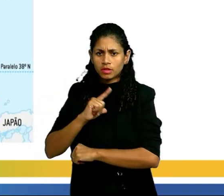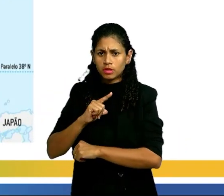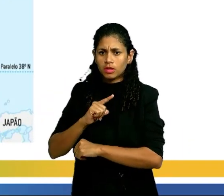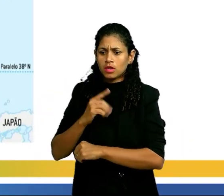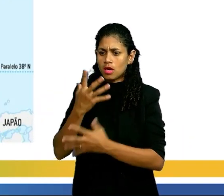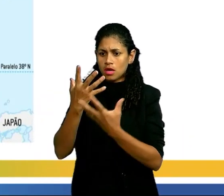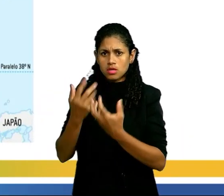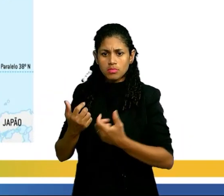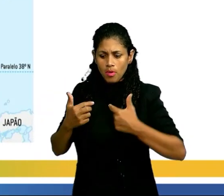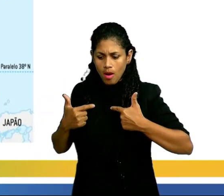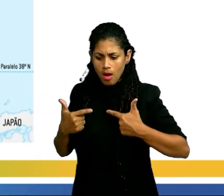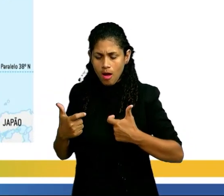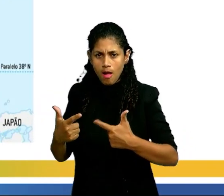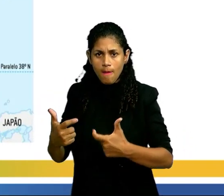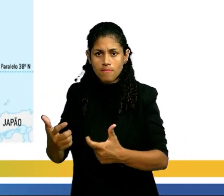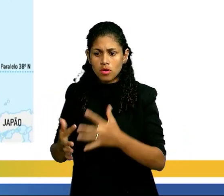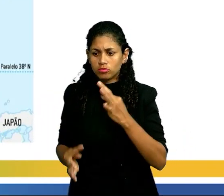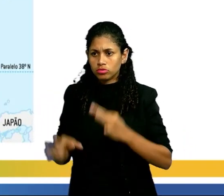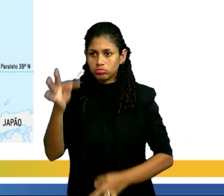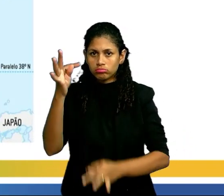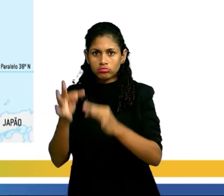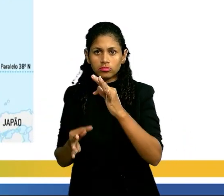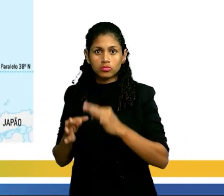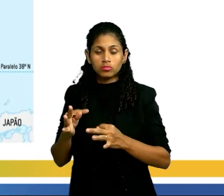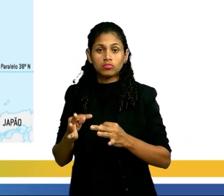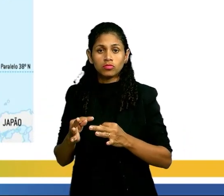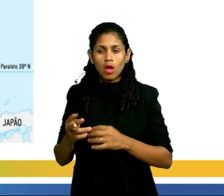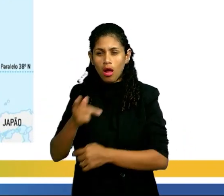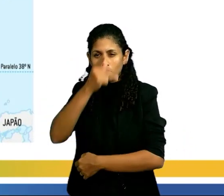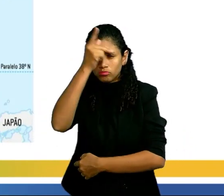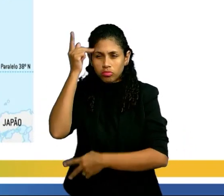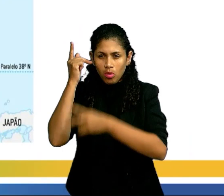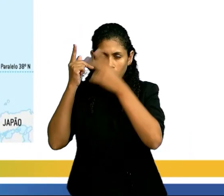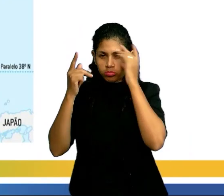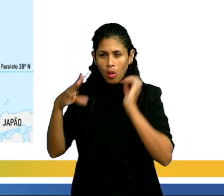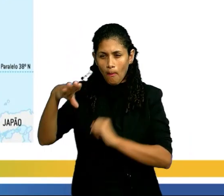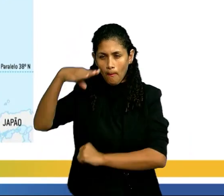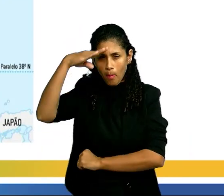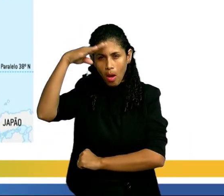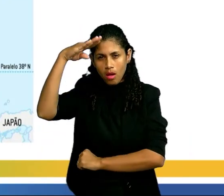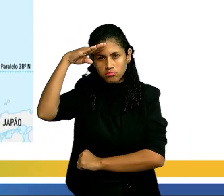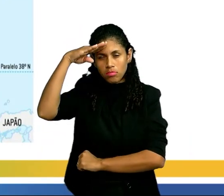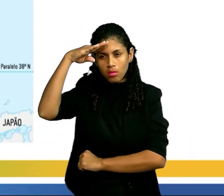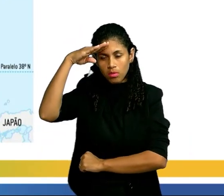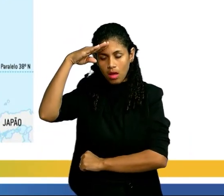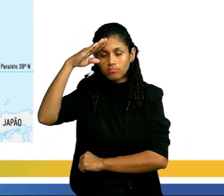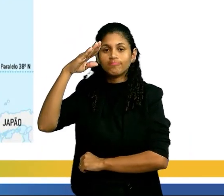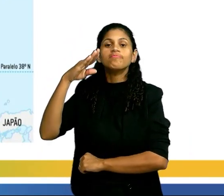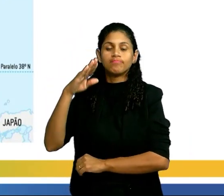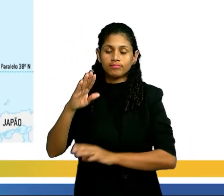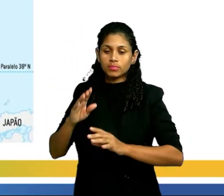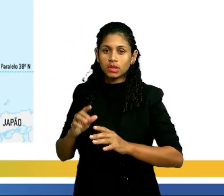até tropas que vão auxiliá-los, né, que vão ajudá-los aí nesse processo, tá? Em resumo, em